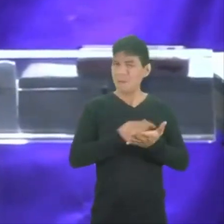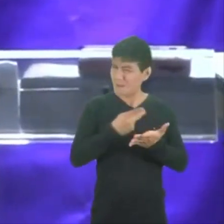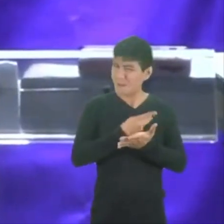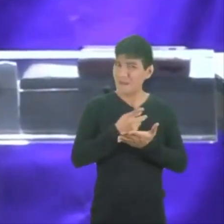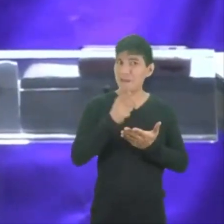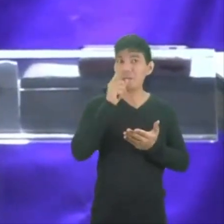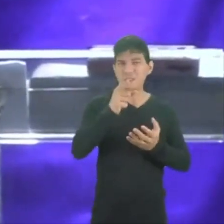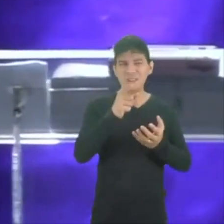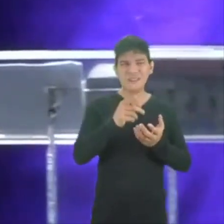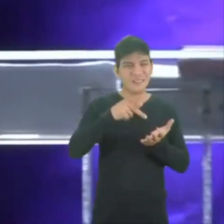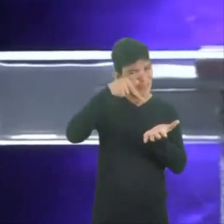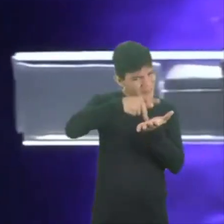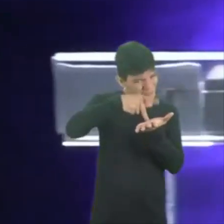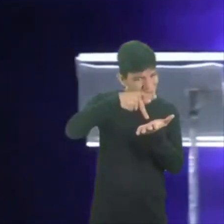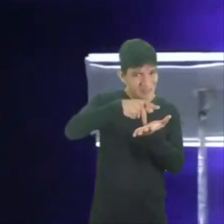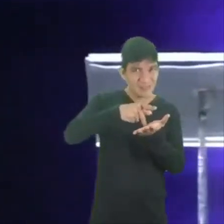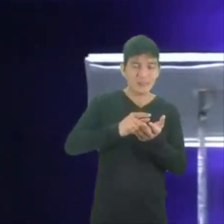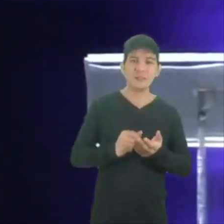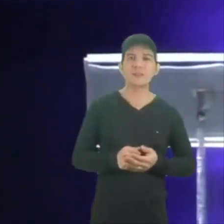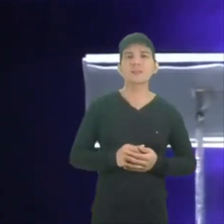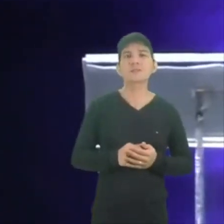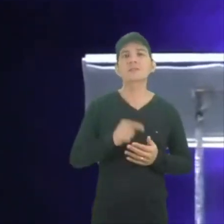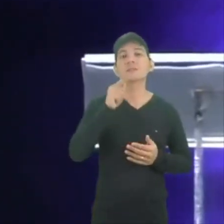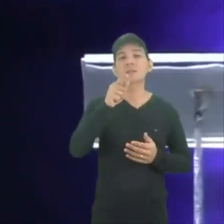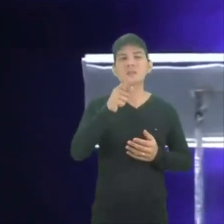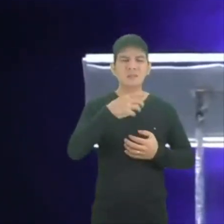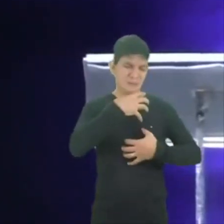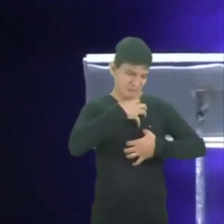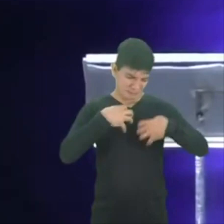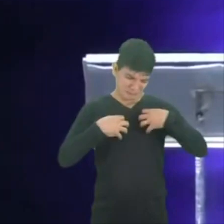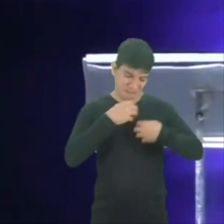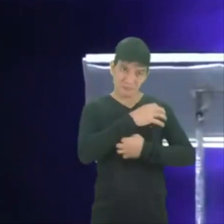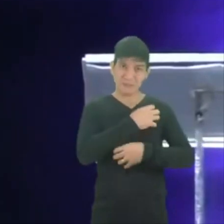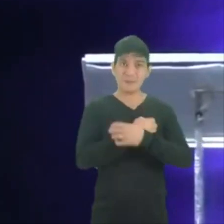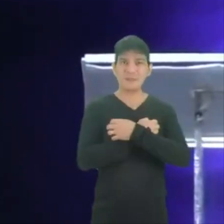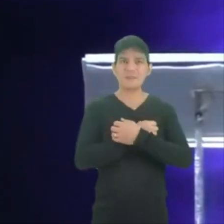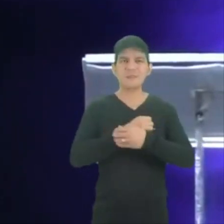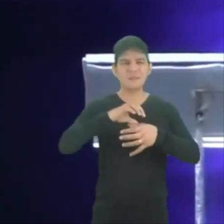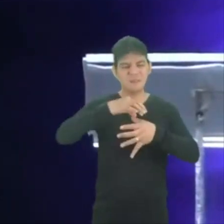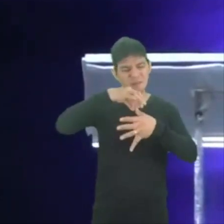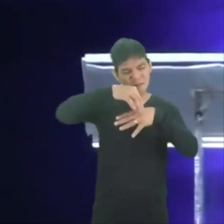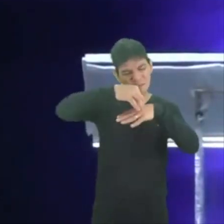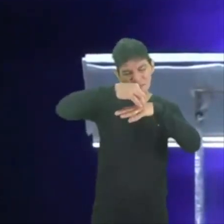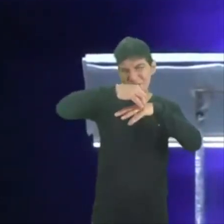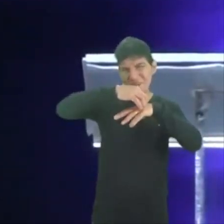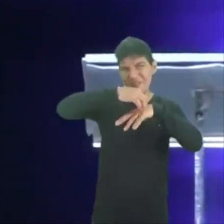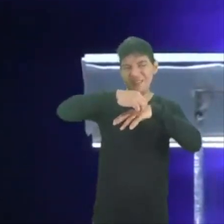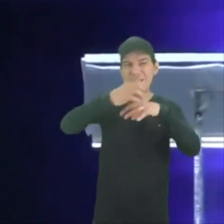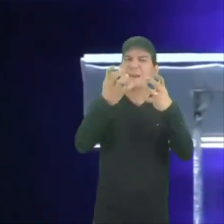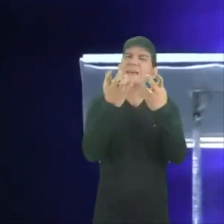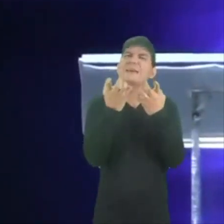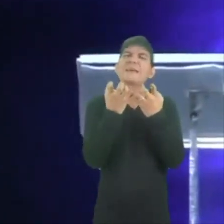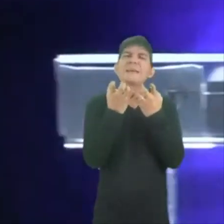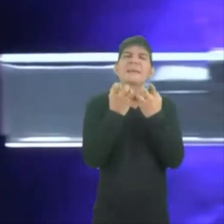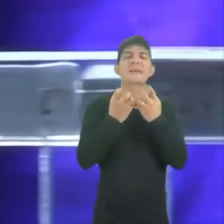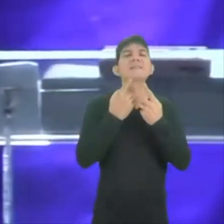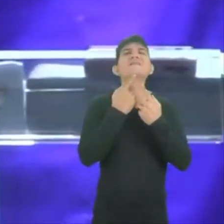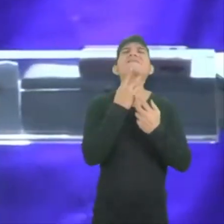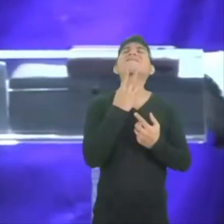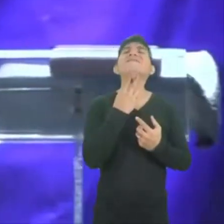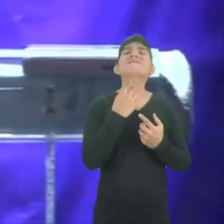que o seu humano, a sua carne, pede às vezes que você realize os desejos da carne.